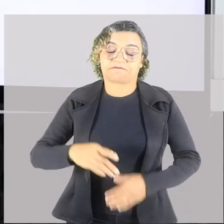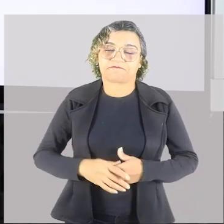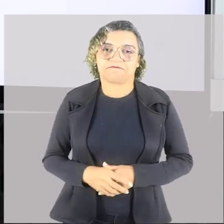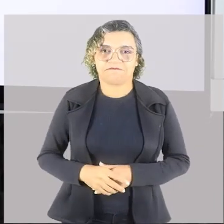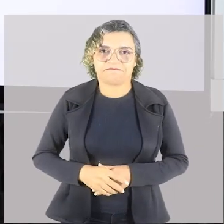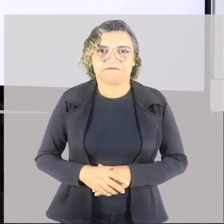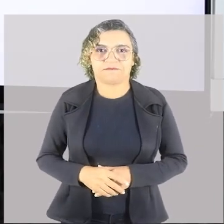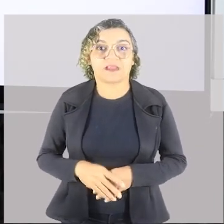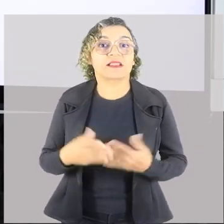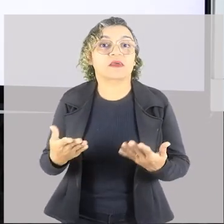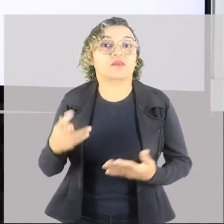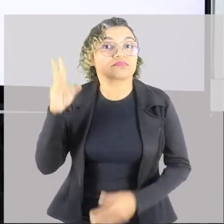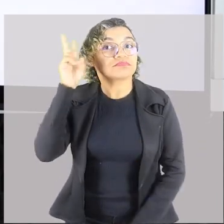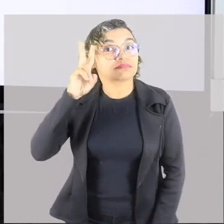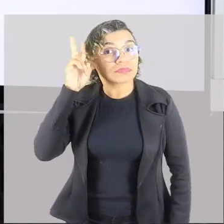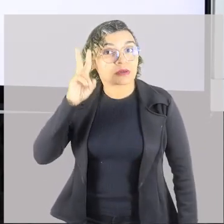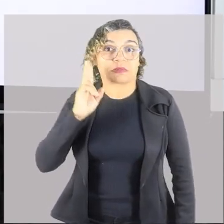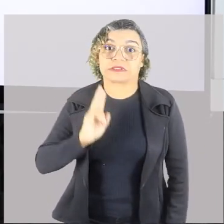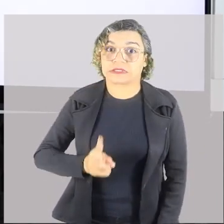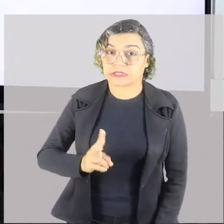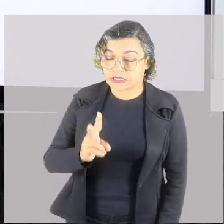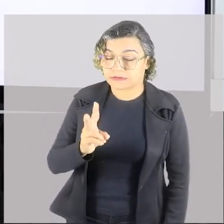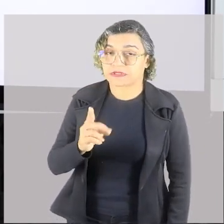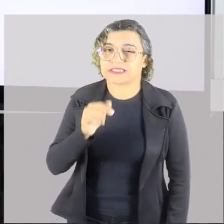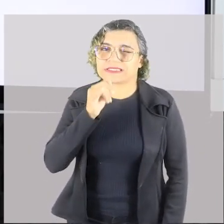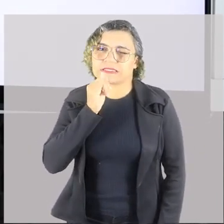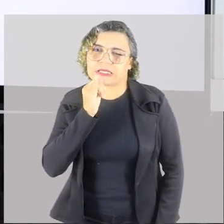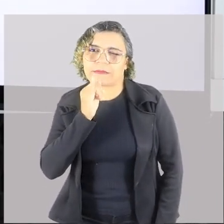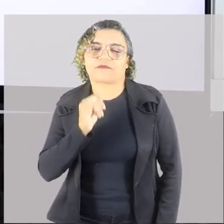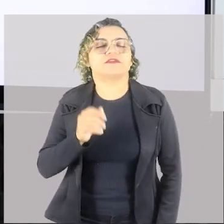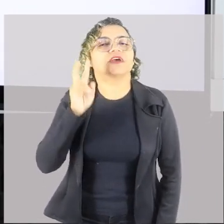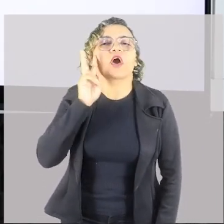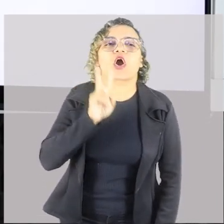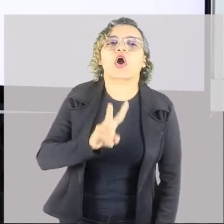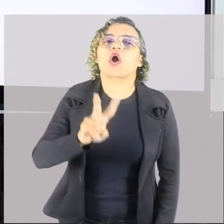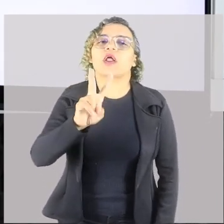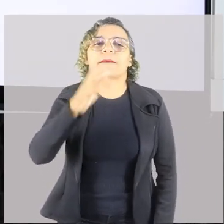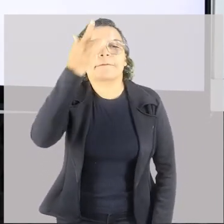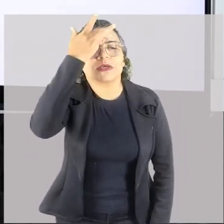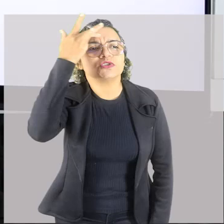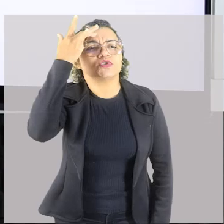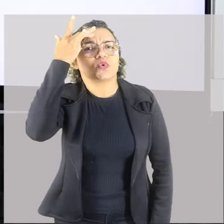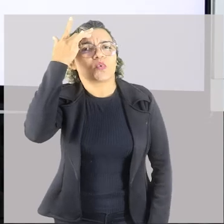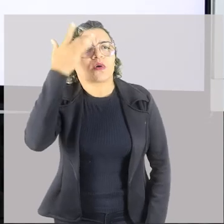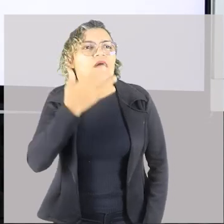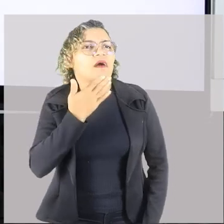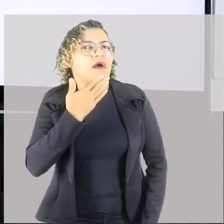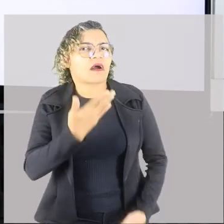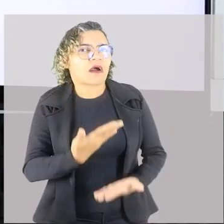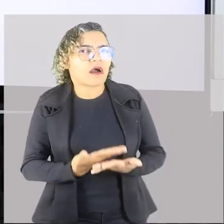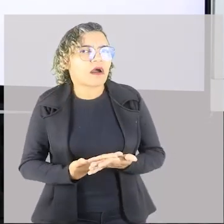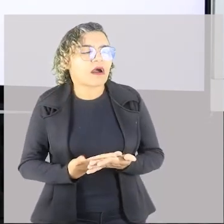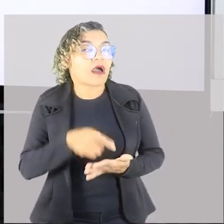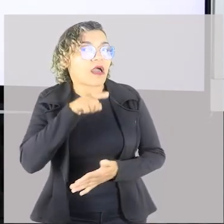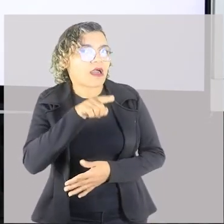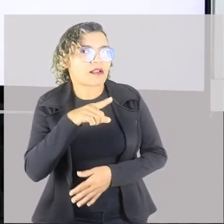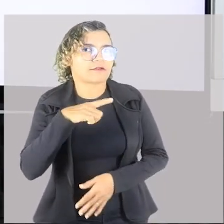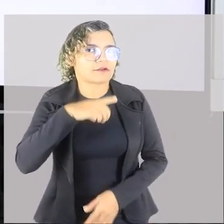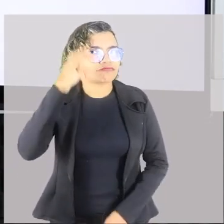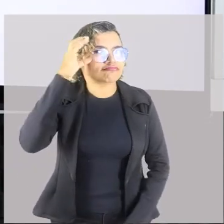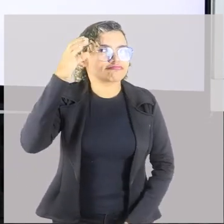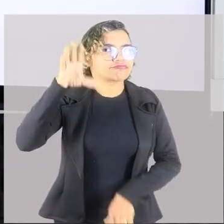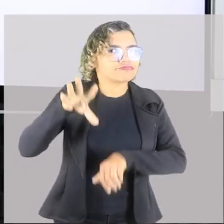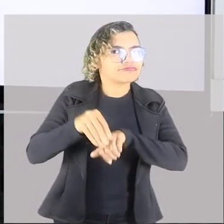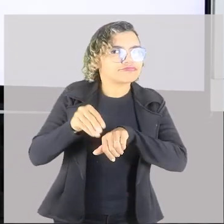tem. Então lembra, toda vez que você admirar alguém pela inteligência, pela sabedoria, pelo conhecimento que